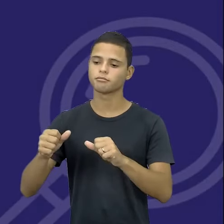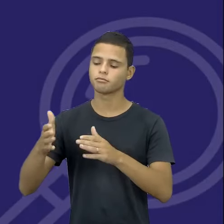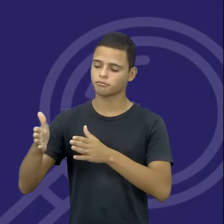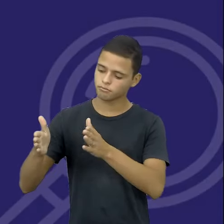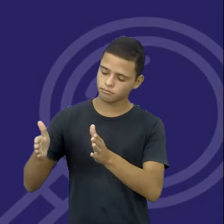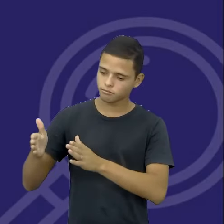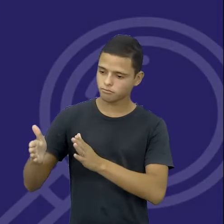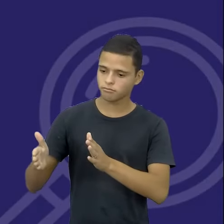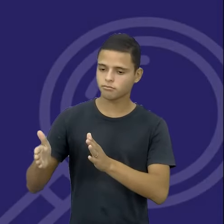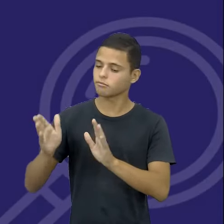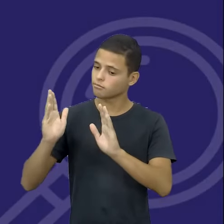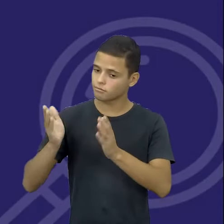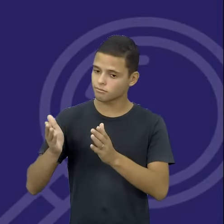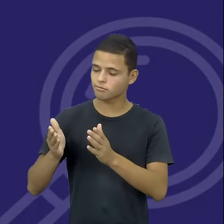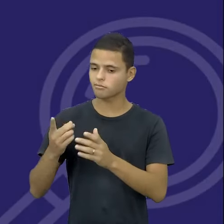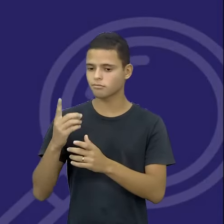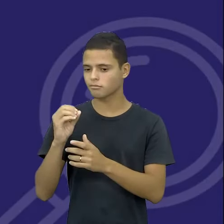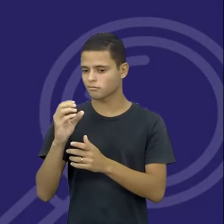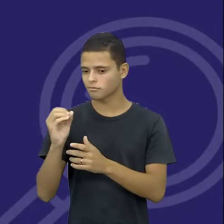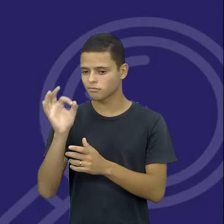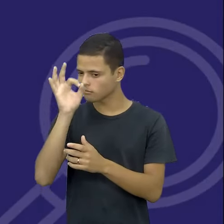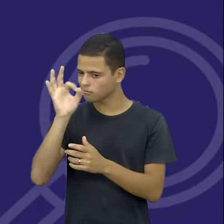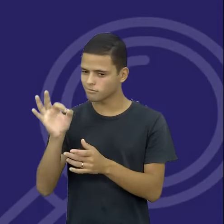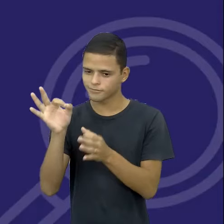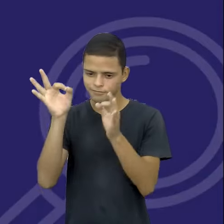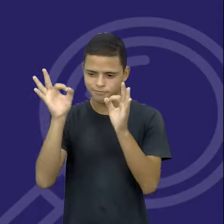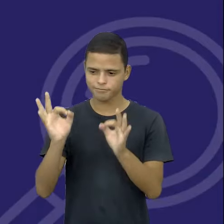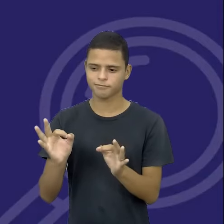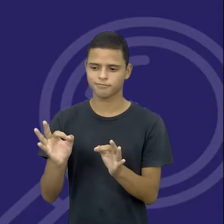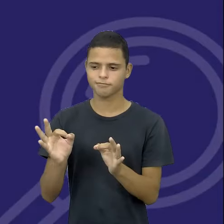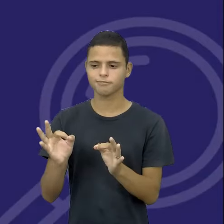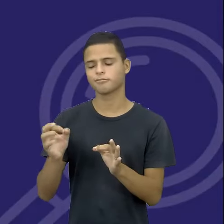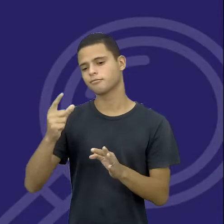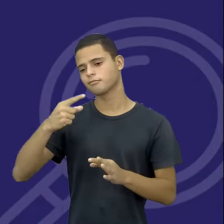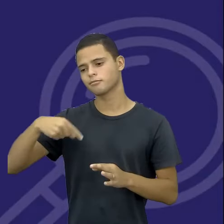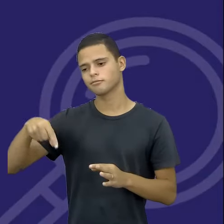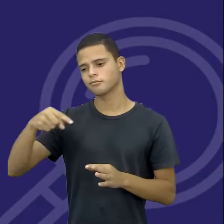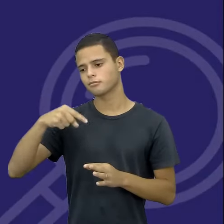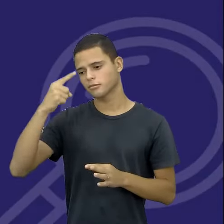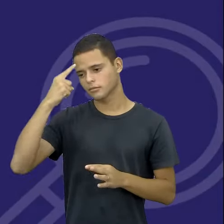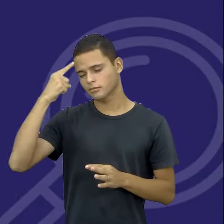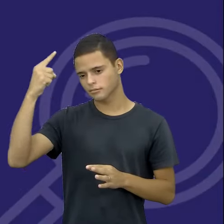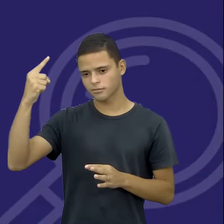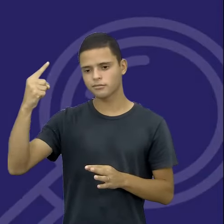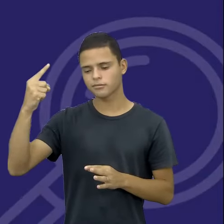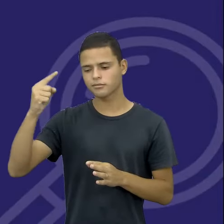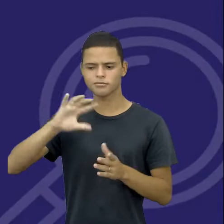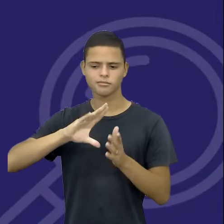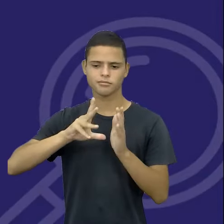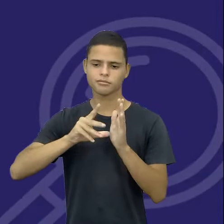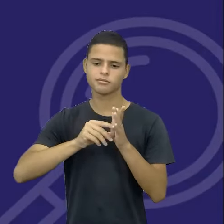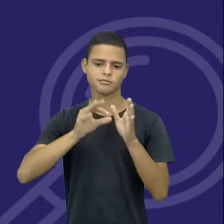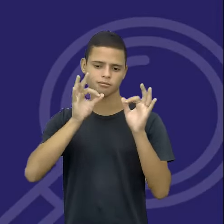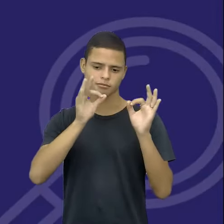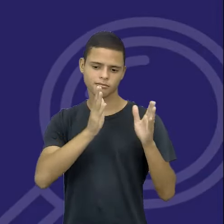agora, vai dar 100% certo, né? E a gente às vezes também tem isso na escola, né? Que tudo dê certo.